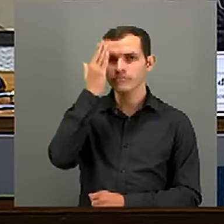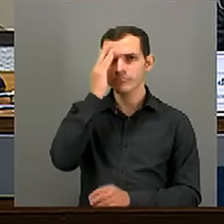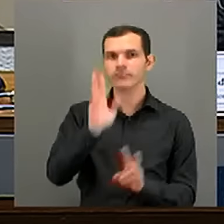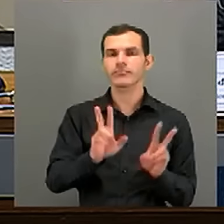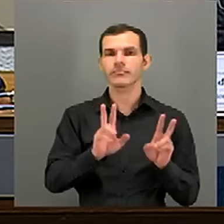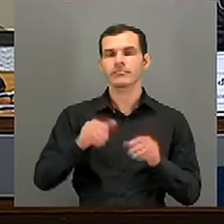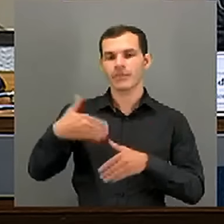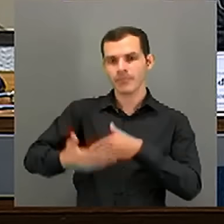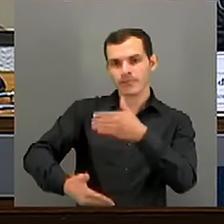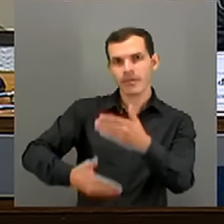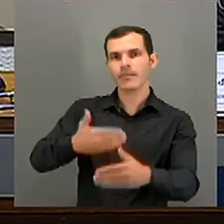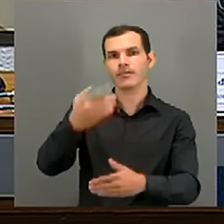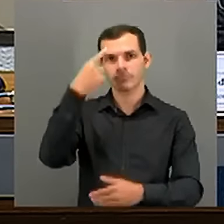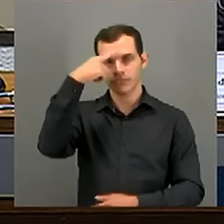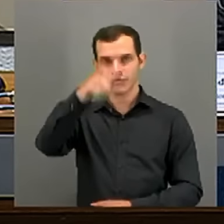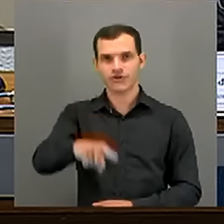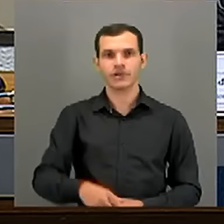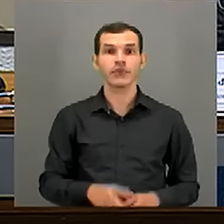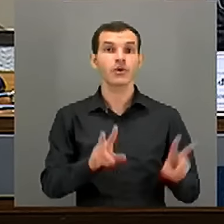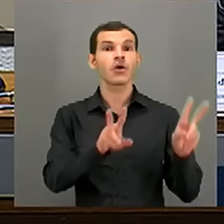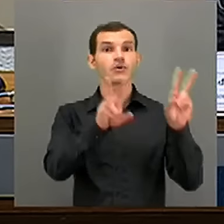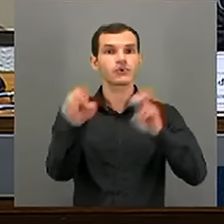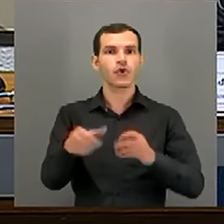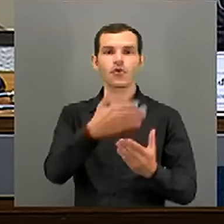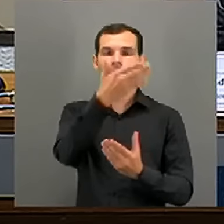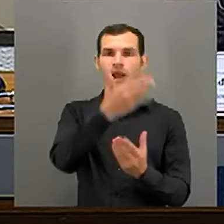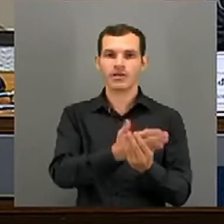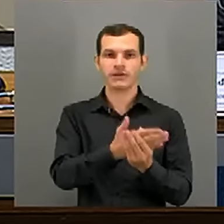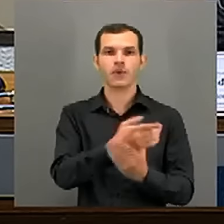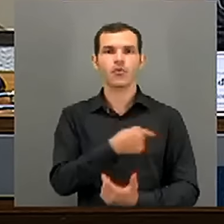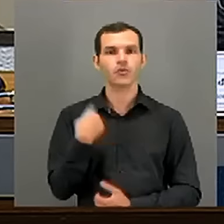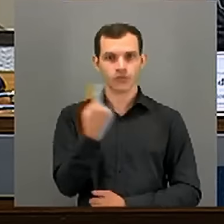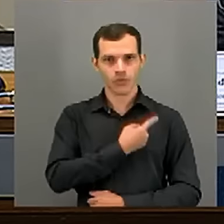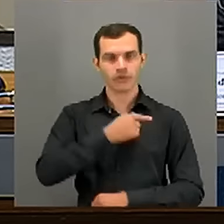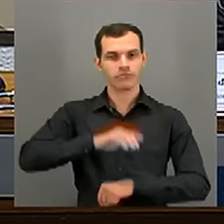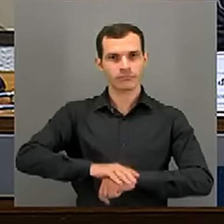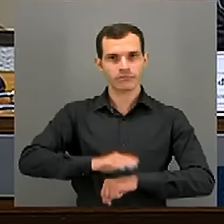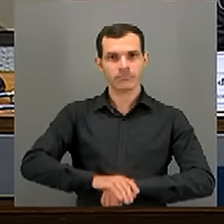nos próximos dias de uma ação nossa